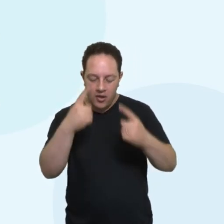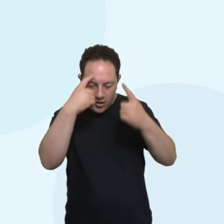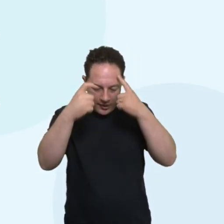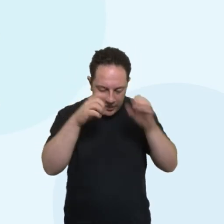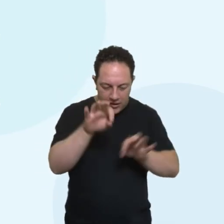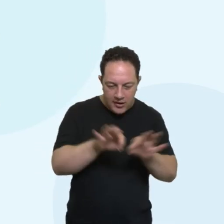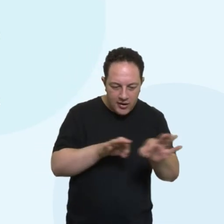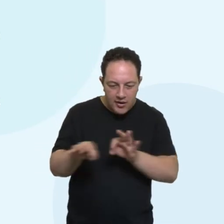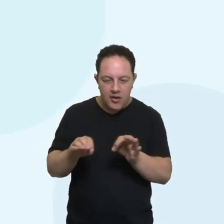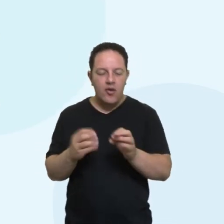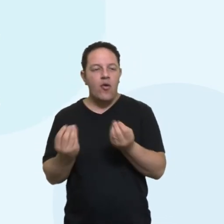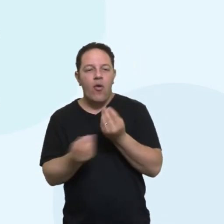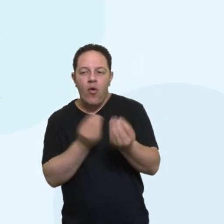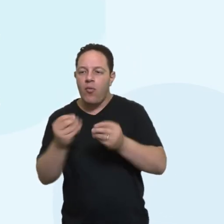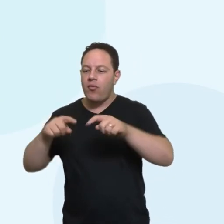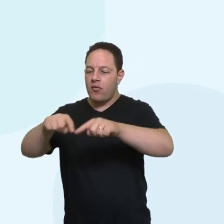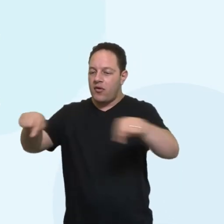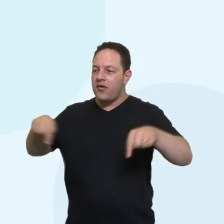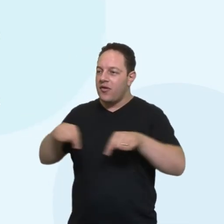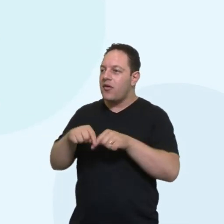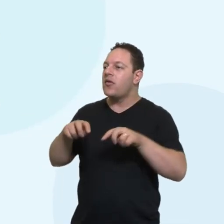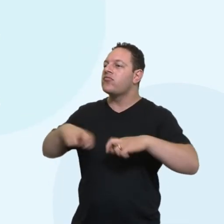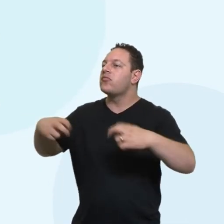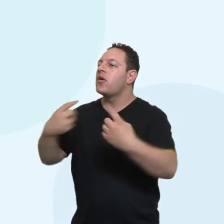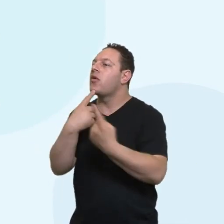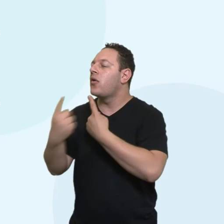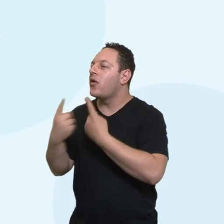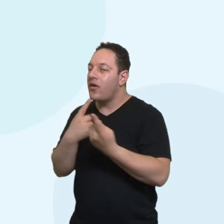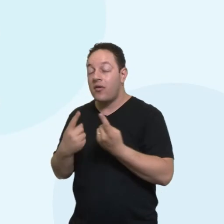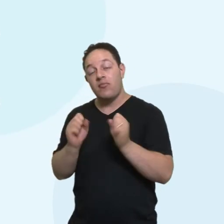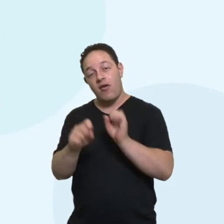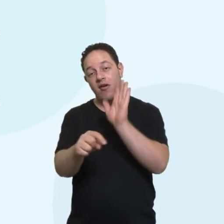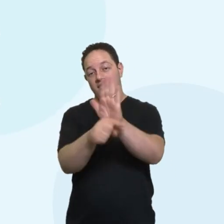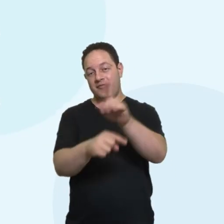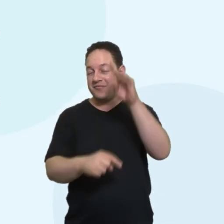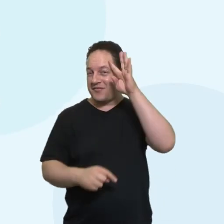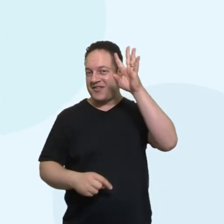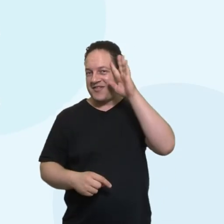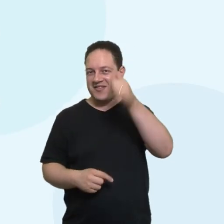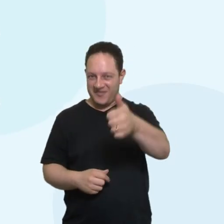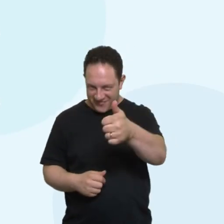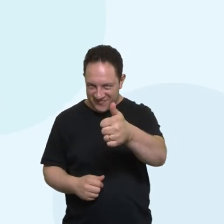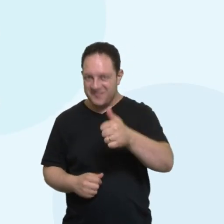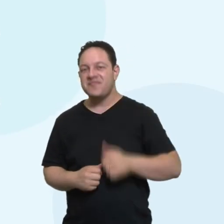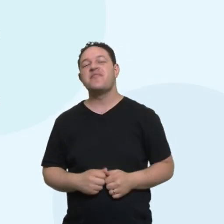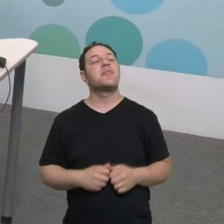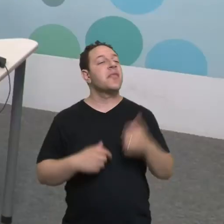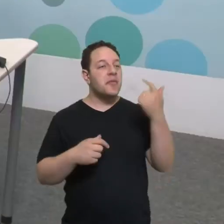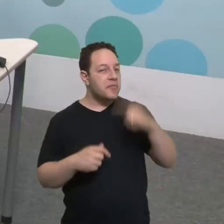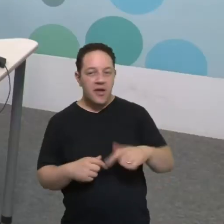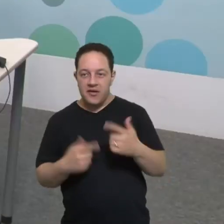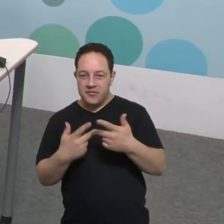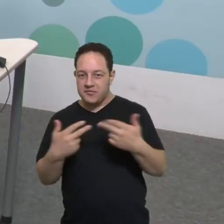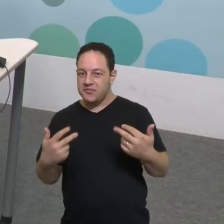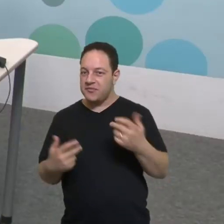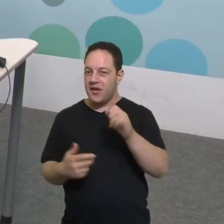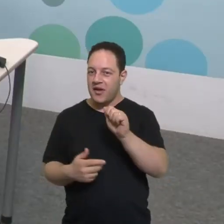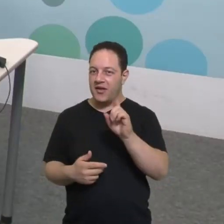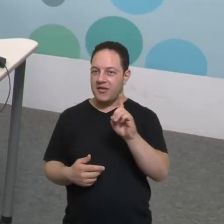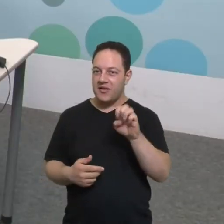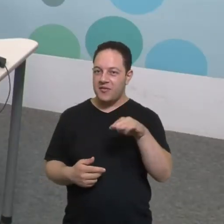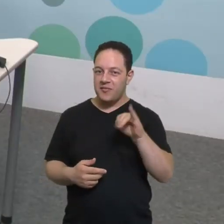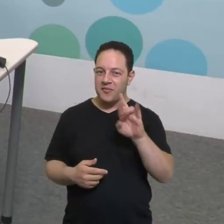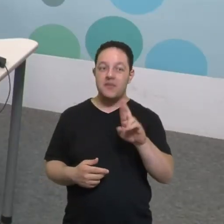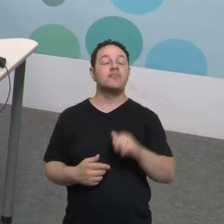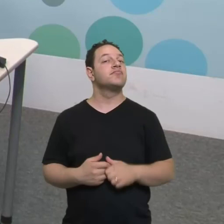aí do conselho de classe participativo tudo bem aí o Ademir tem mais alguma coisinha aí para comer